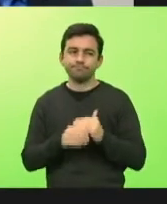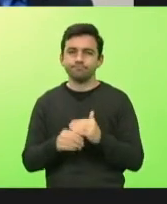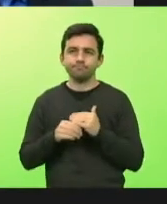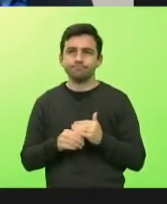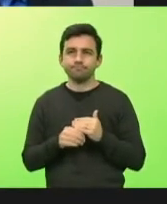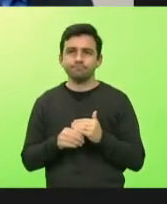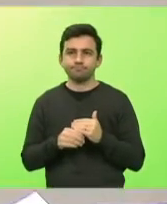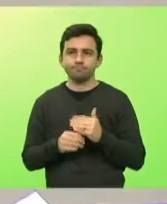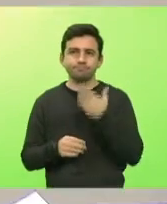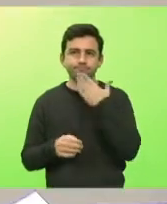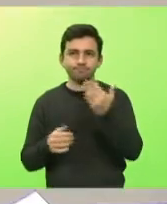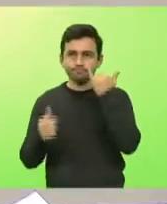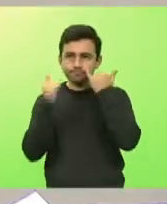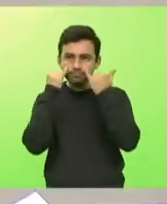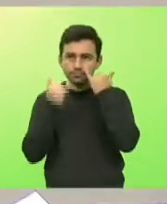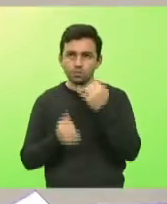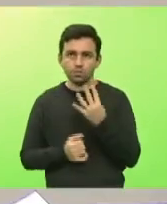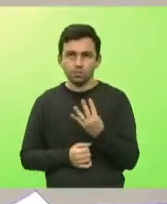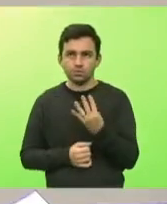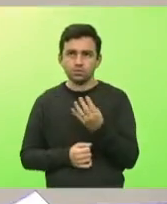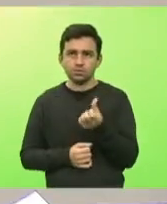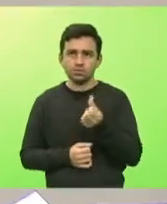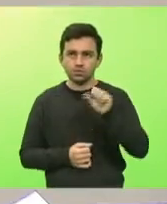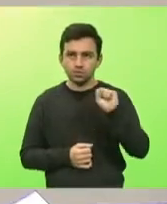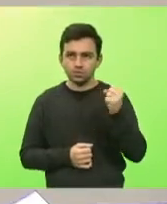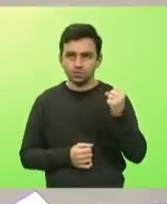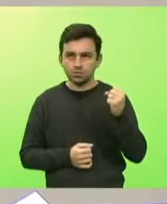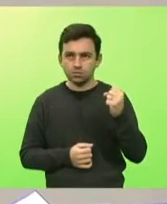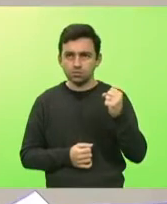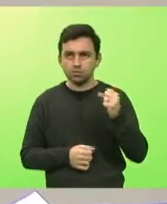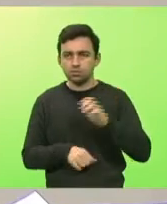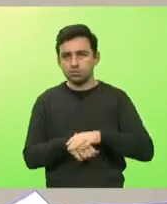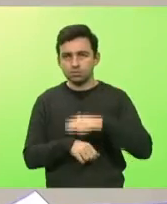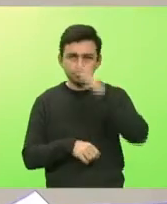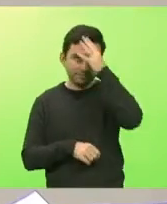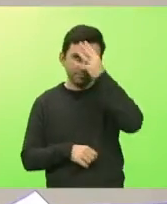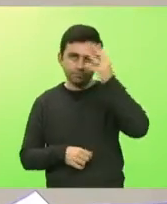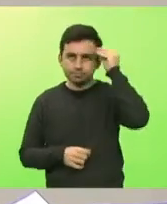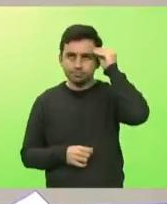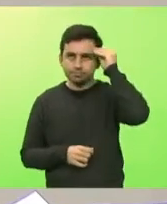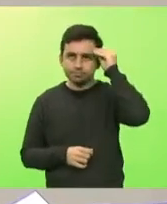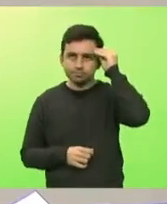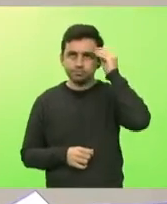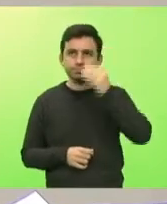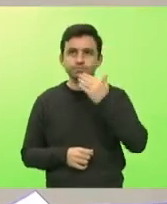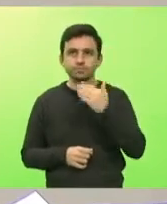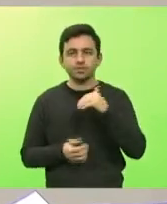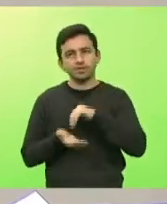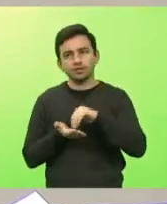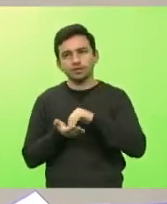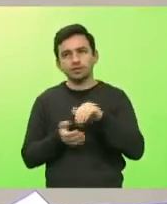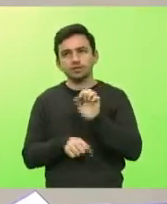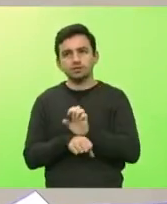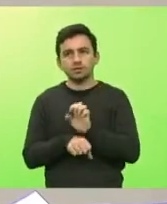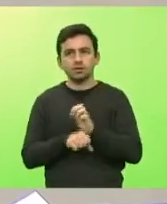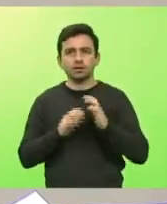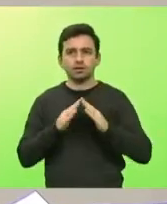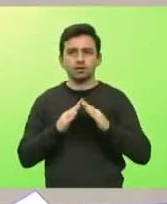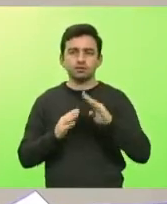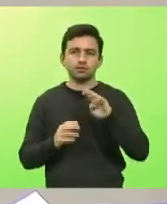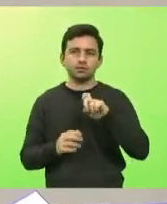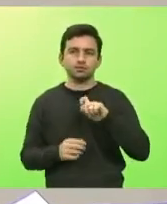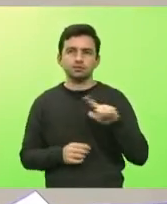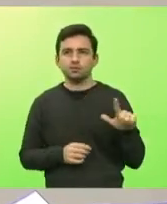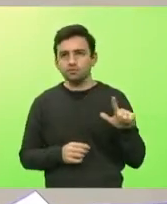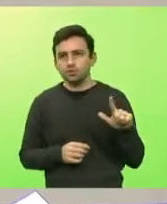unanimidade. Pedido de informação 468, autoria deputada Luciane Carminati, solicitando ao secretário de Estado da Casa Civil informações acerca